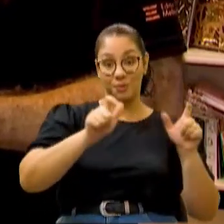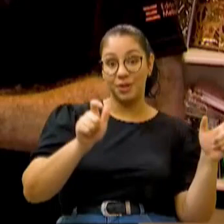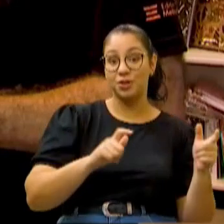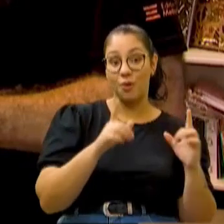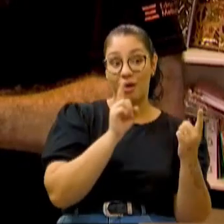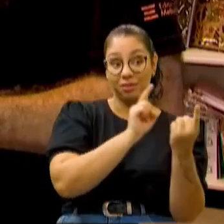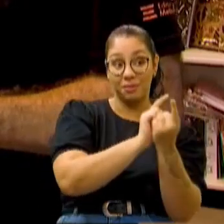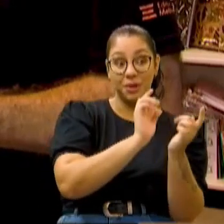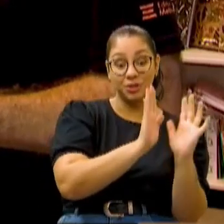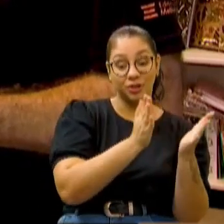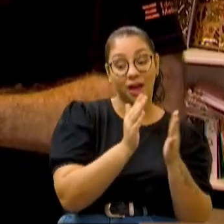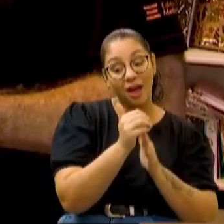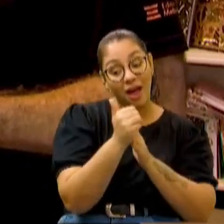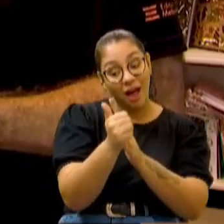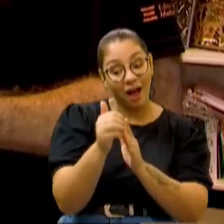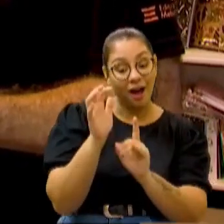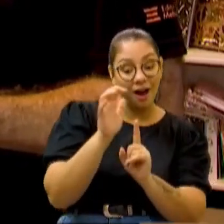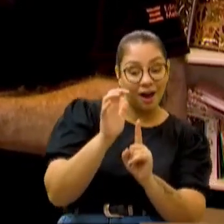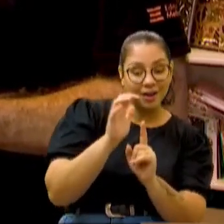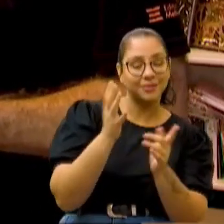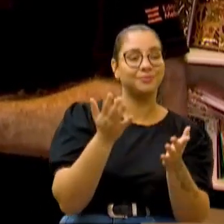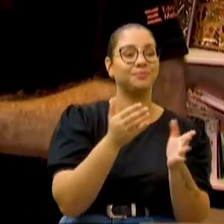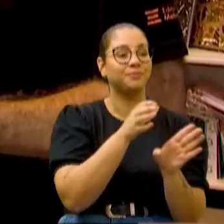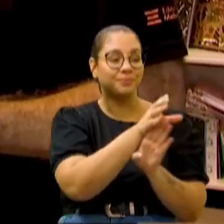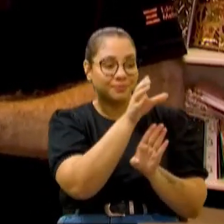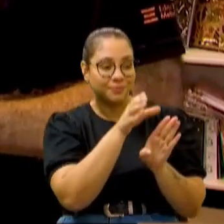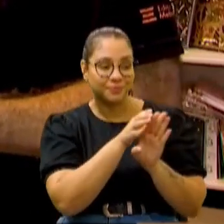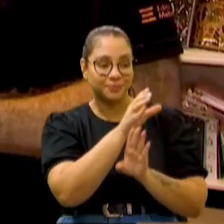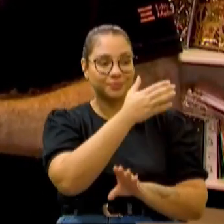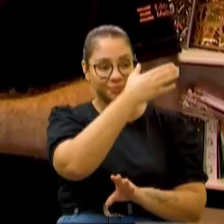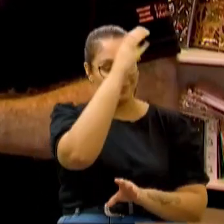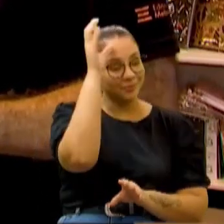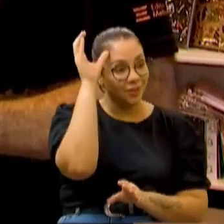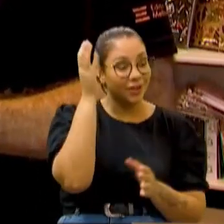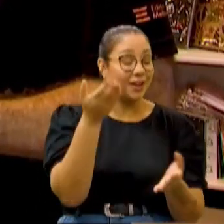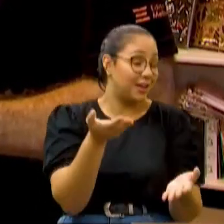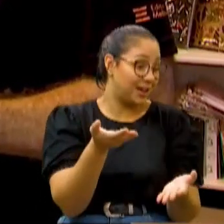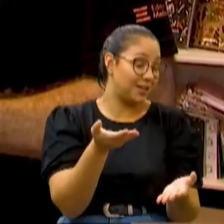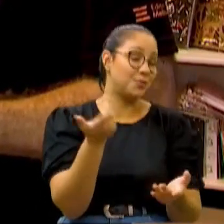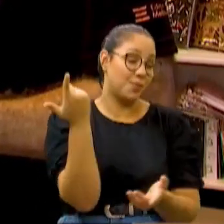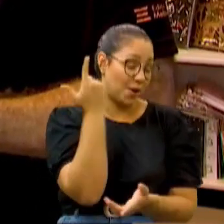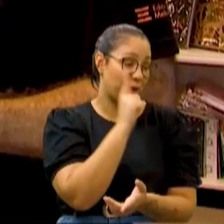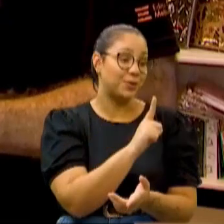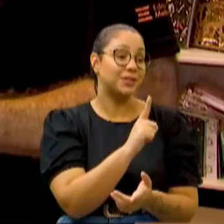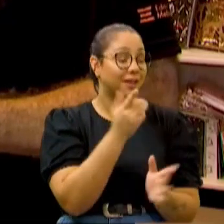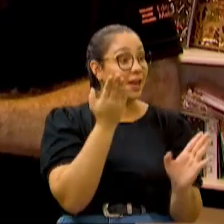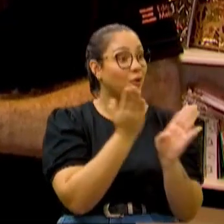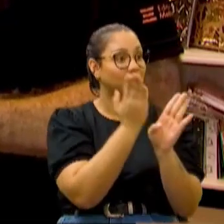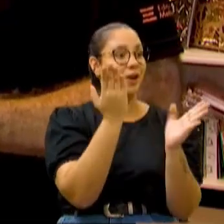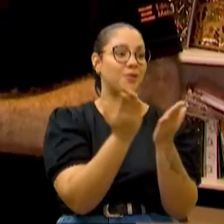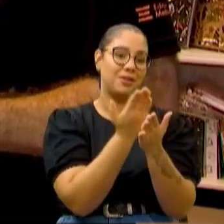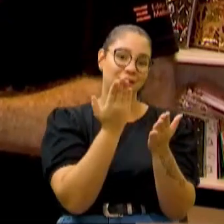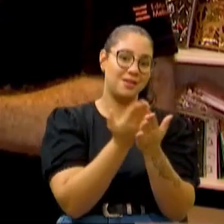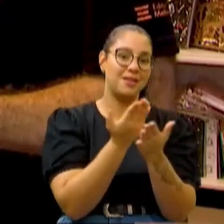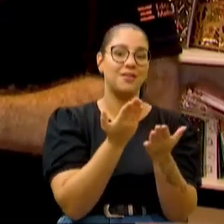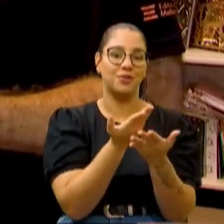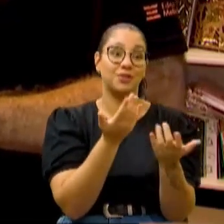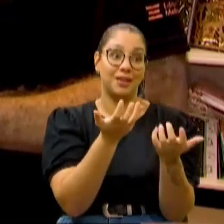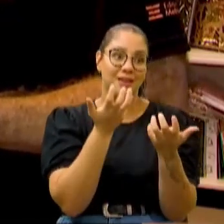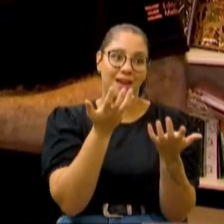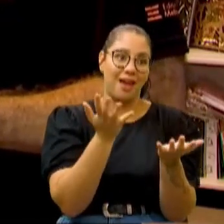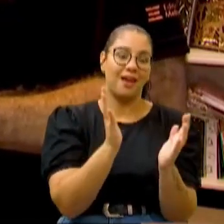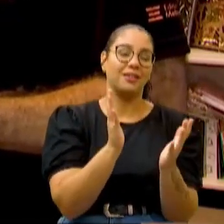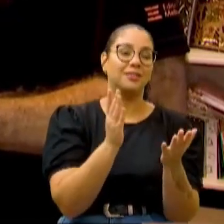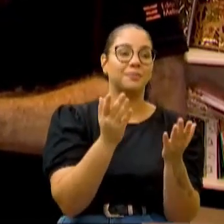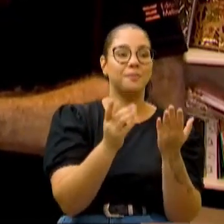atendente direcioná-lo, não é? Direcionar o cliente aí para ele conseguir achar o livro, por exemplo, eu